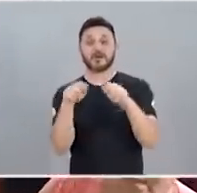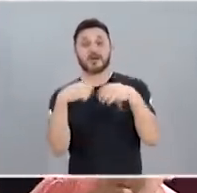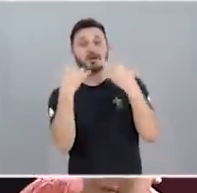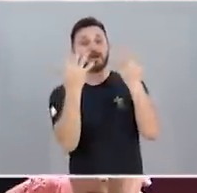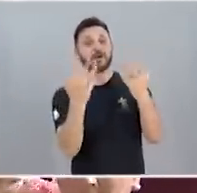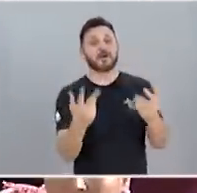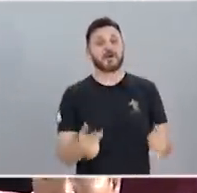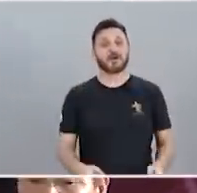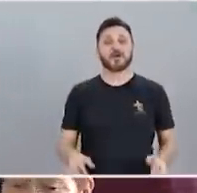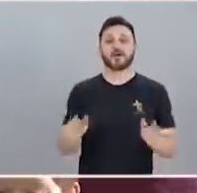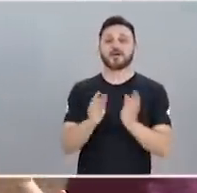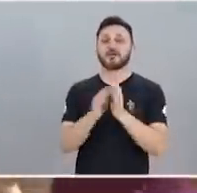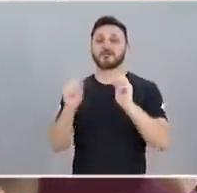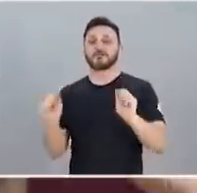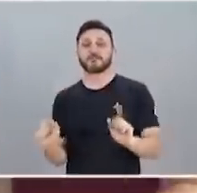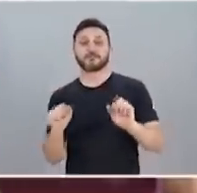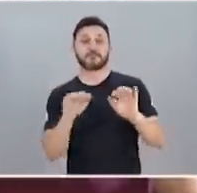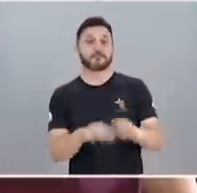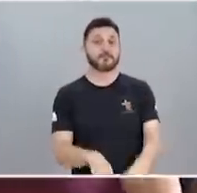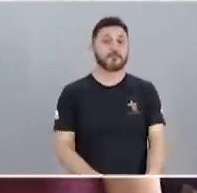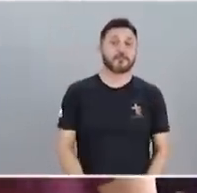aleluia.